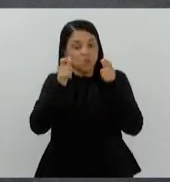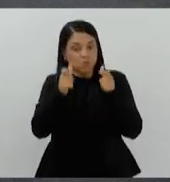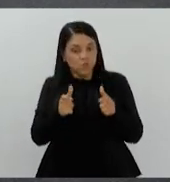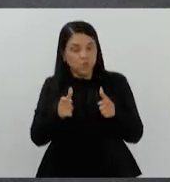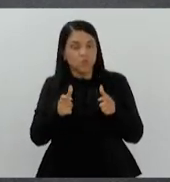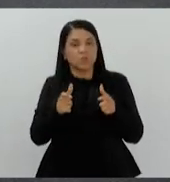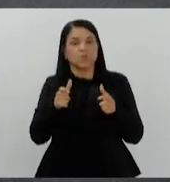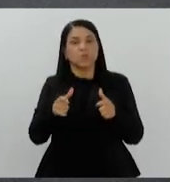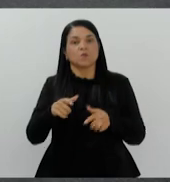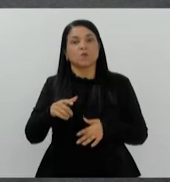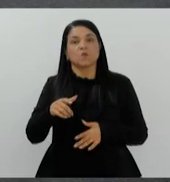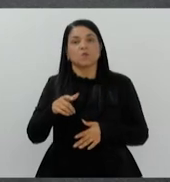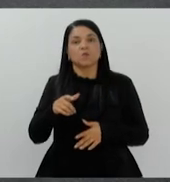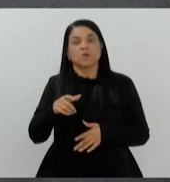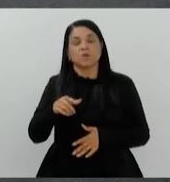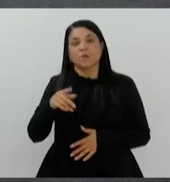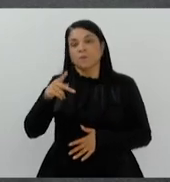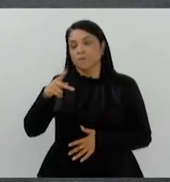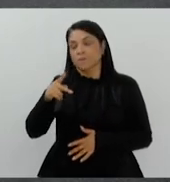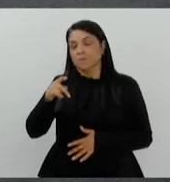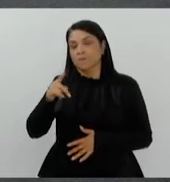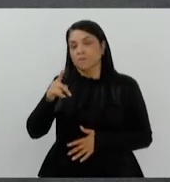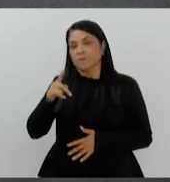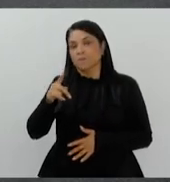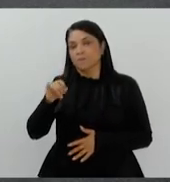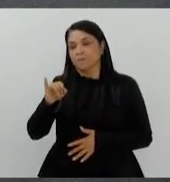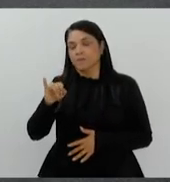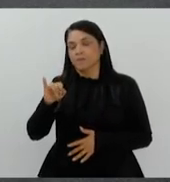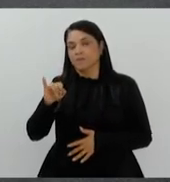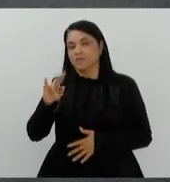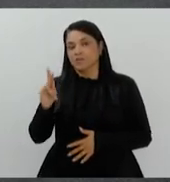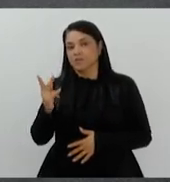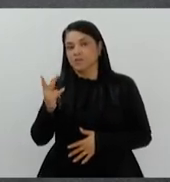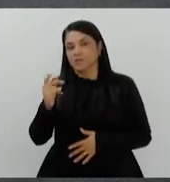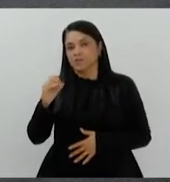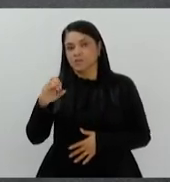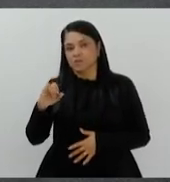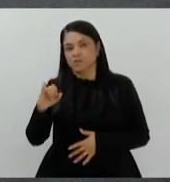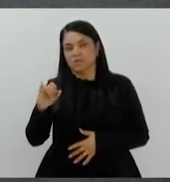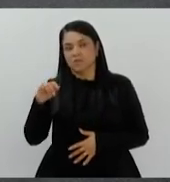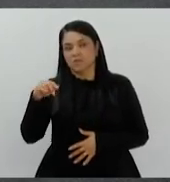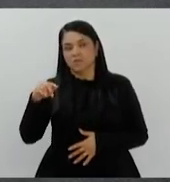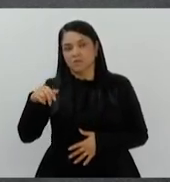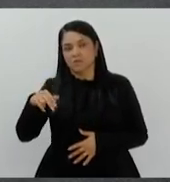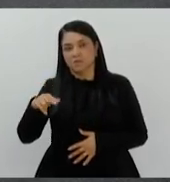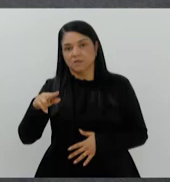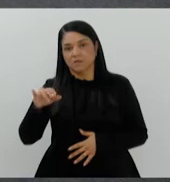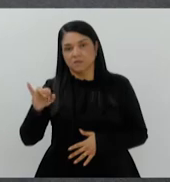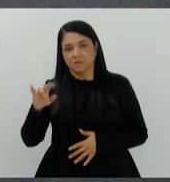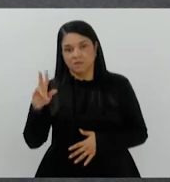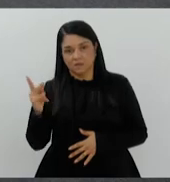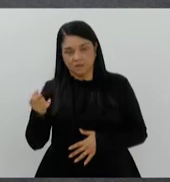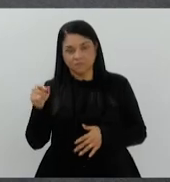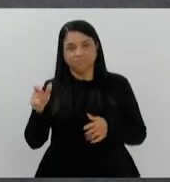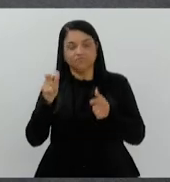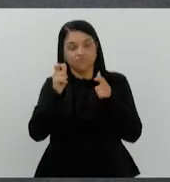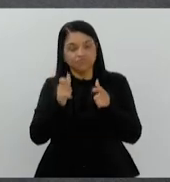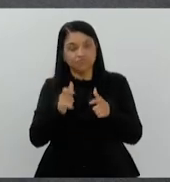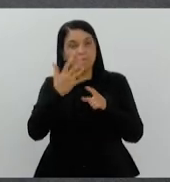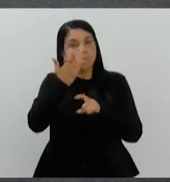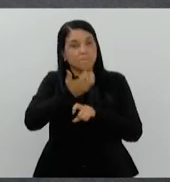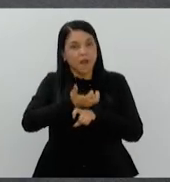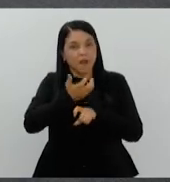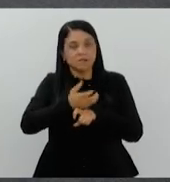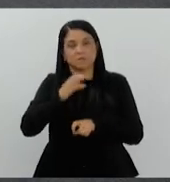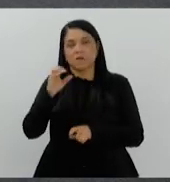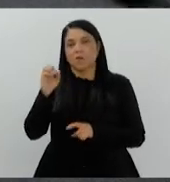Rocha Viana, Pixinguinha, na Praça Ramos Figueira, em Olaria. Qual é o meu comentário, presidenta